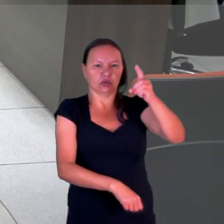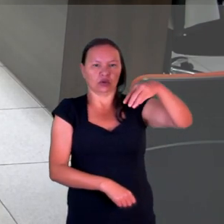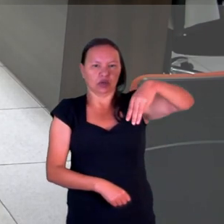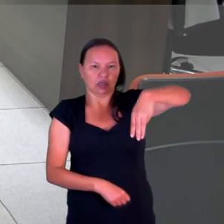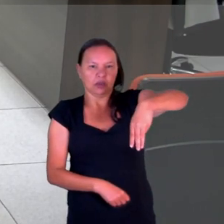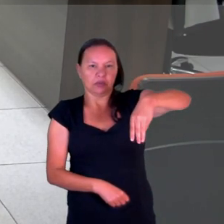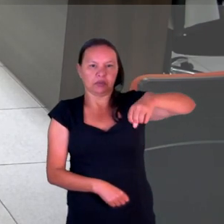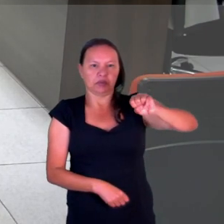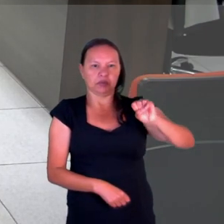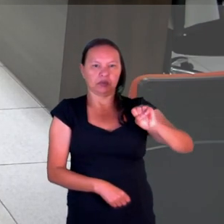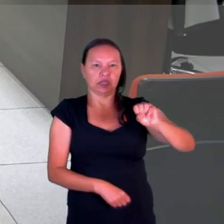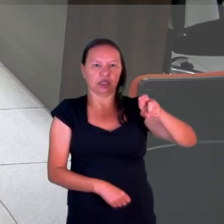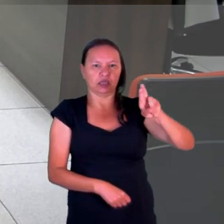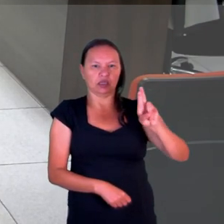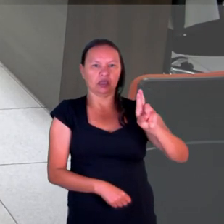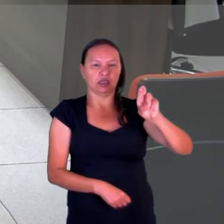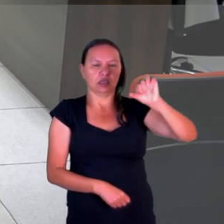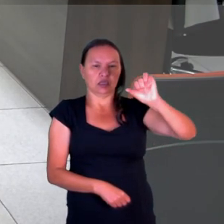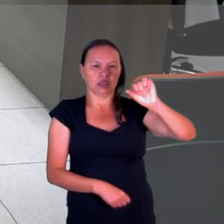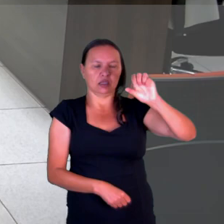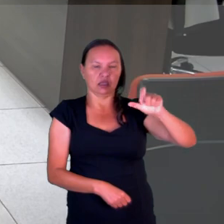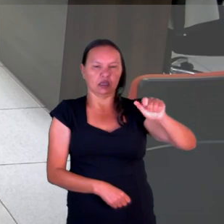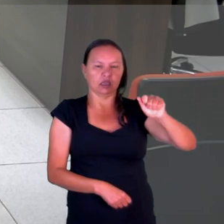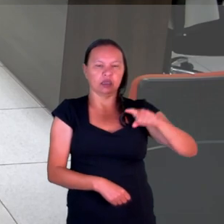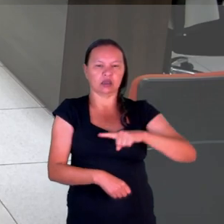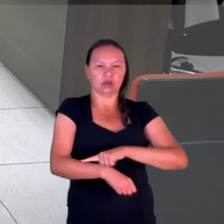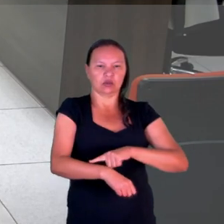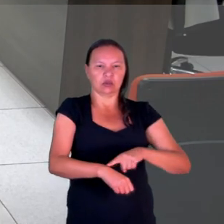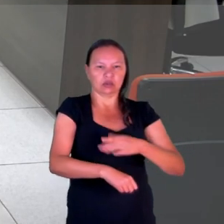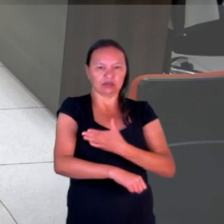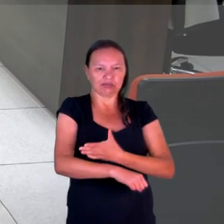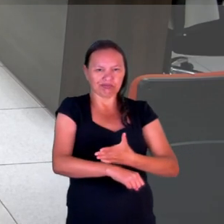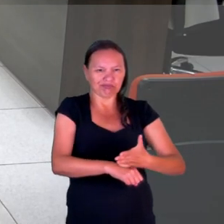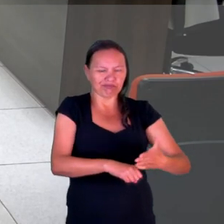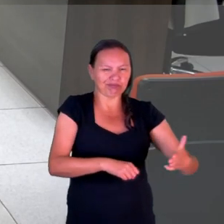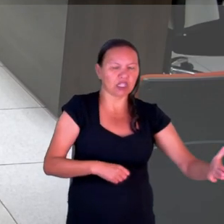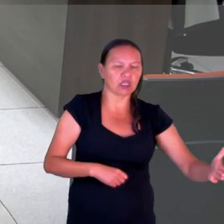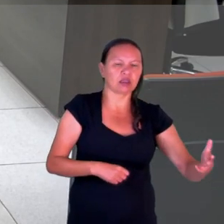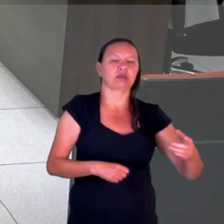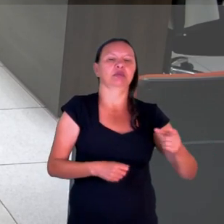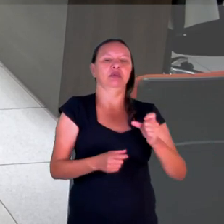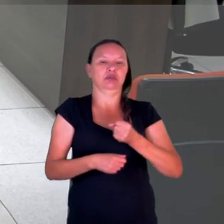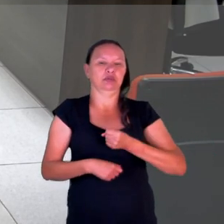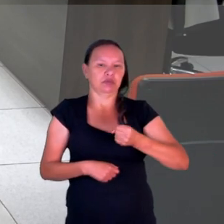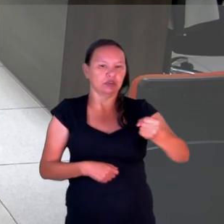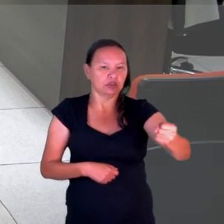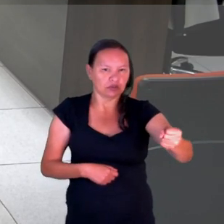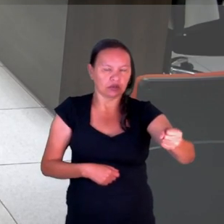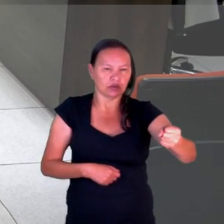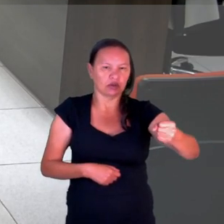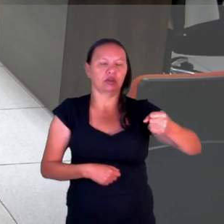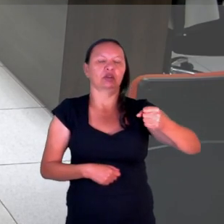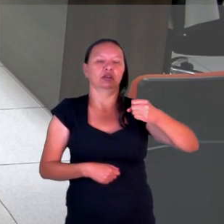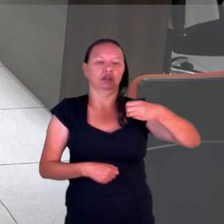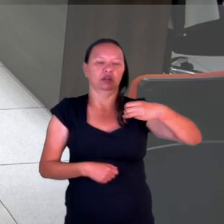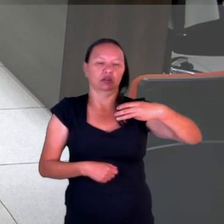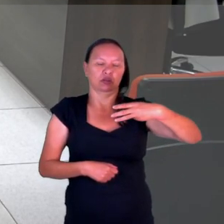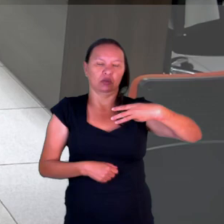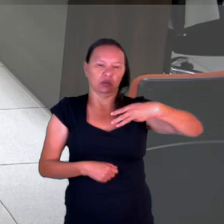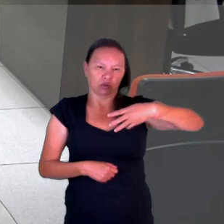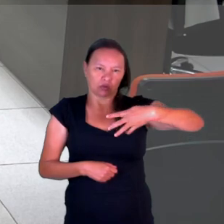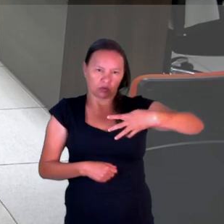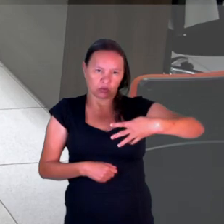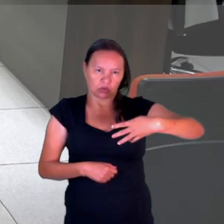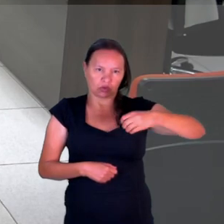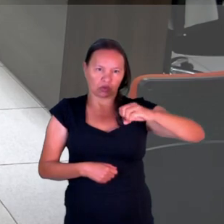que vai ter um tempo maior de fala em razão do tema que foi atribuído a ela Então são 40 minutos paraa Dra Miriam